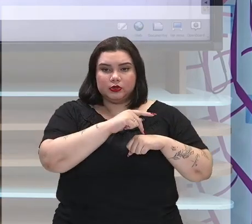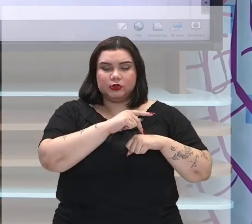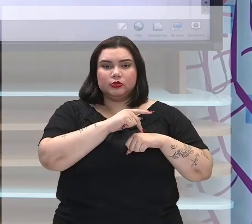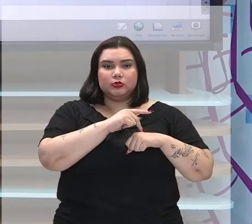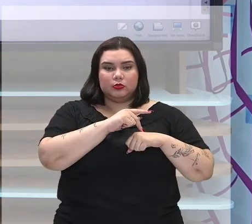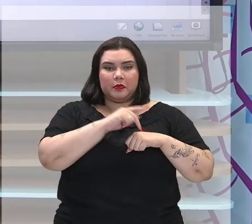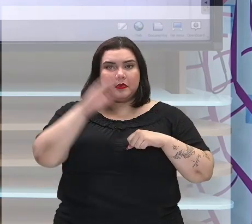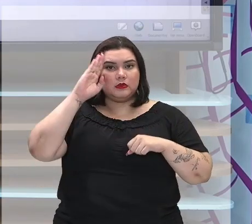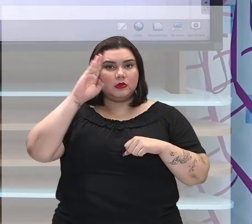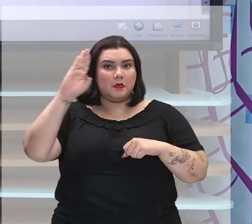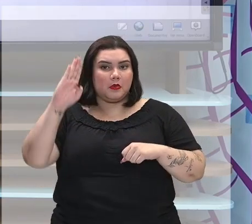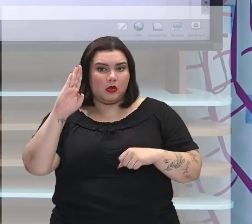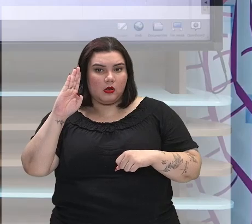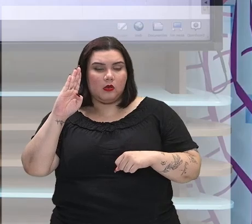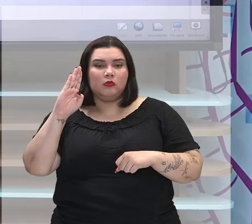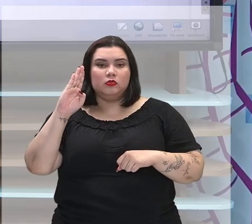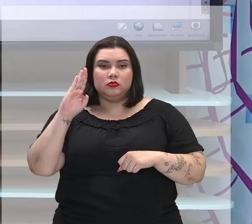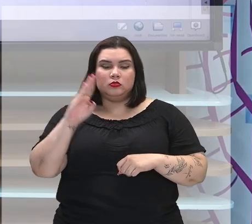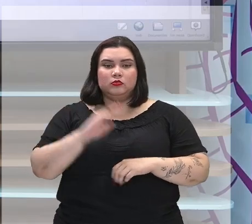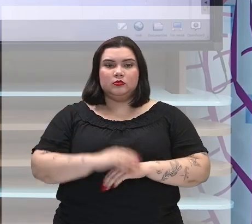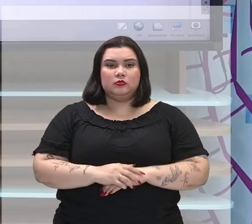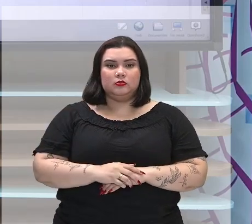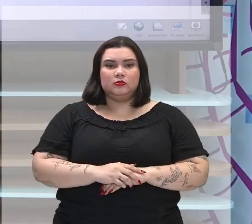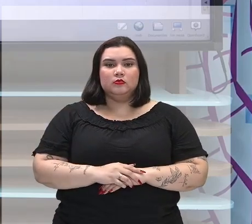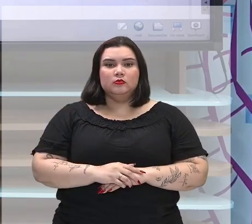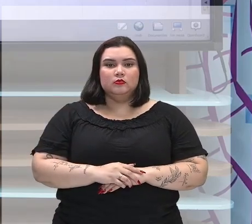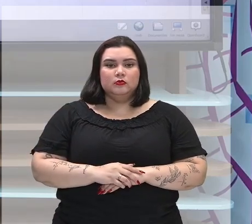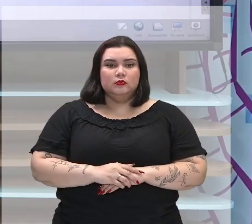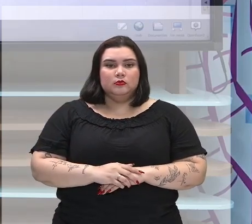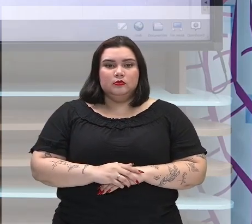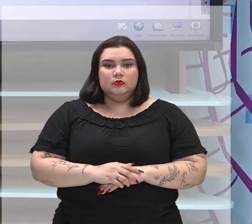esse território gerará o quê?